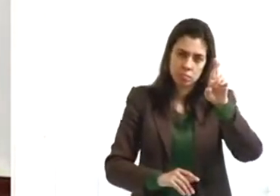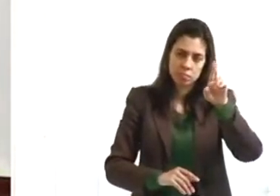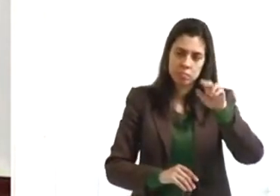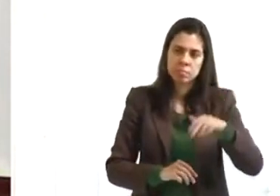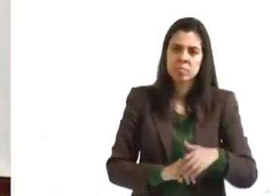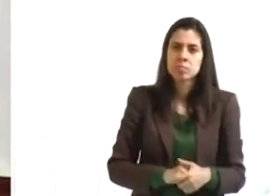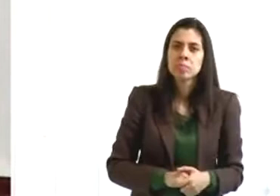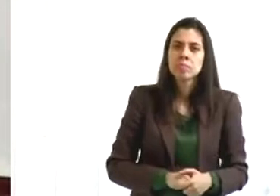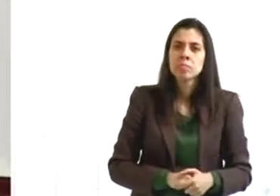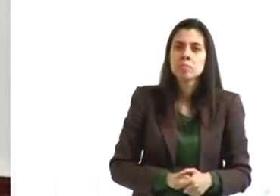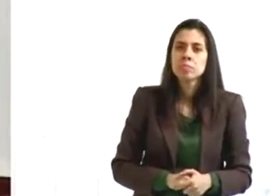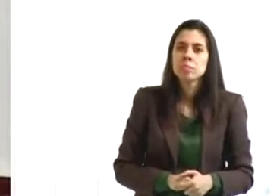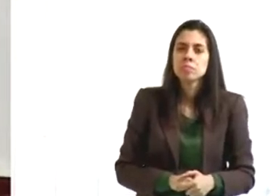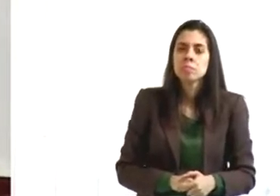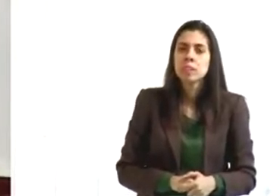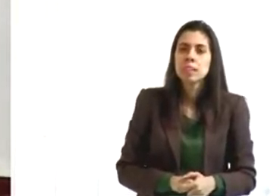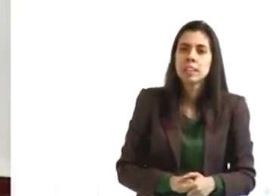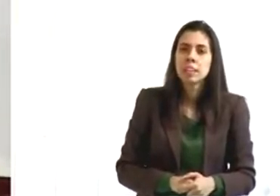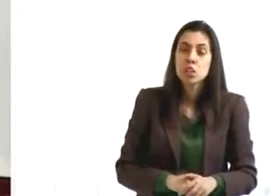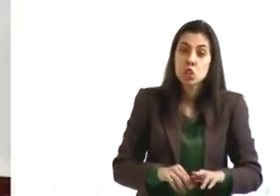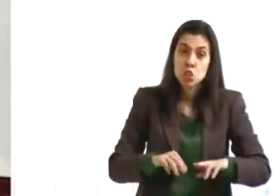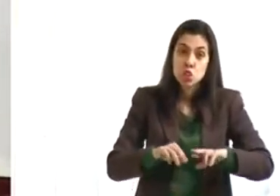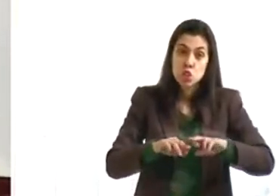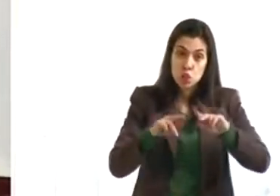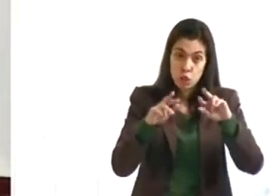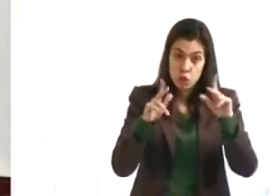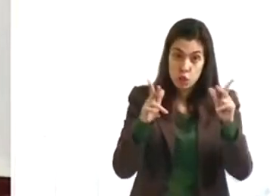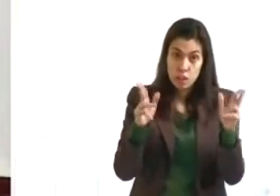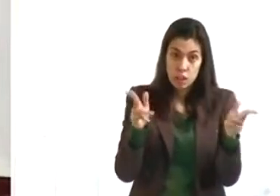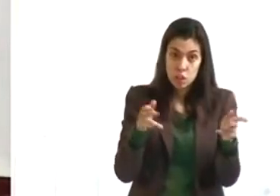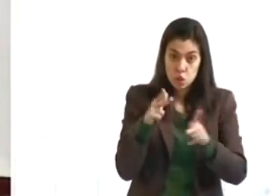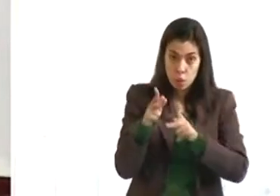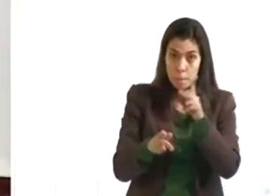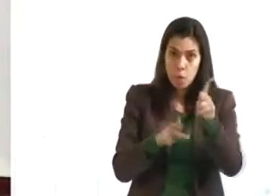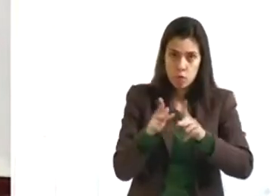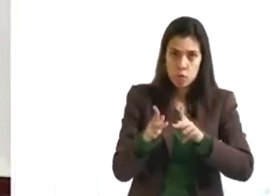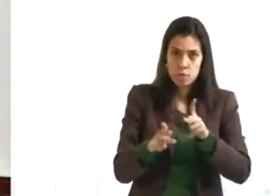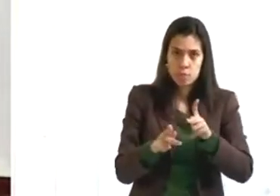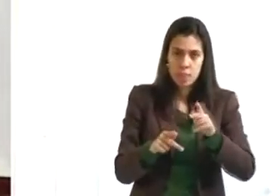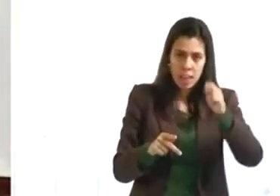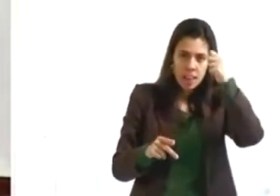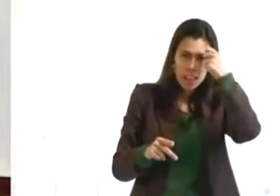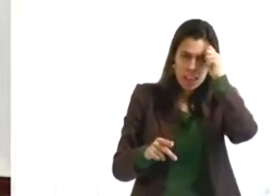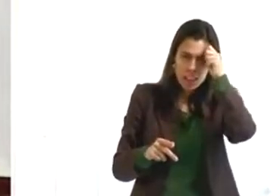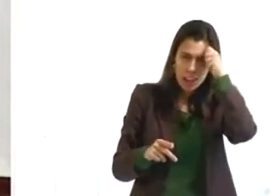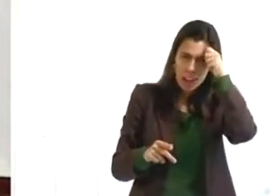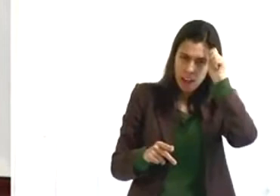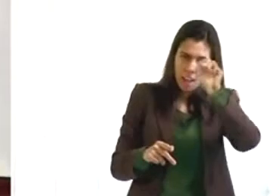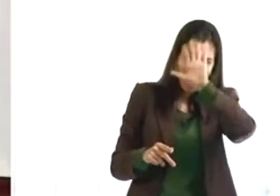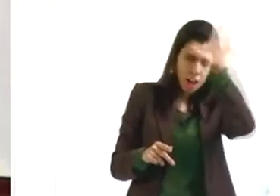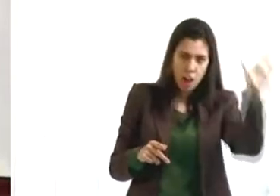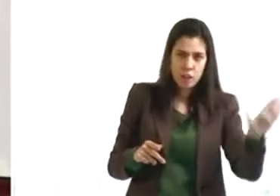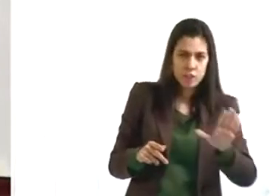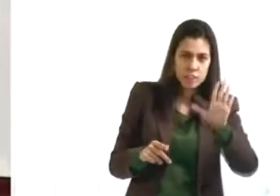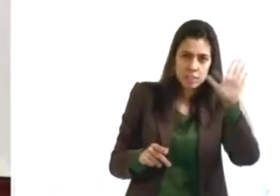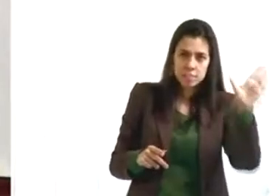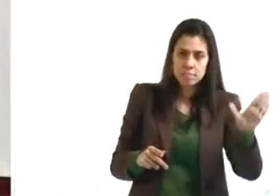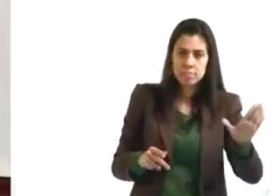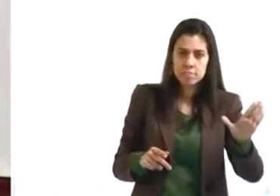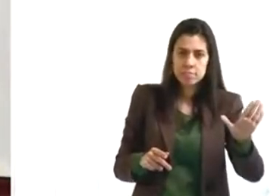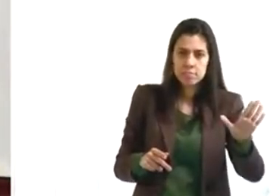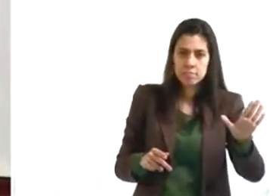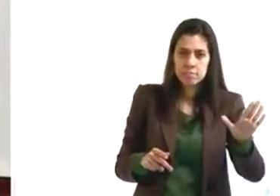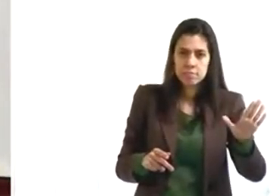homens de outras nações que subiam para adorar o Senhor em Jerusalém. Possivelmente esse homem havia aceitado o judaísmo na sua vida, está